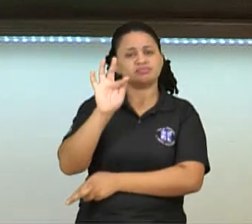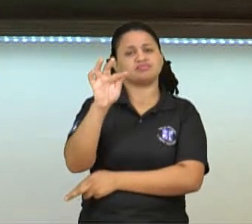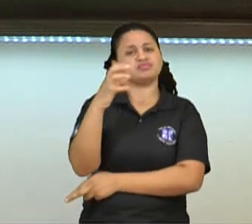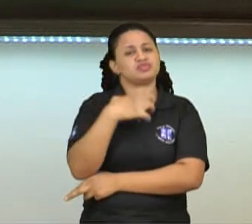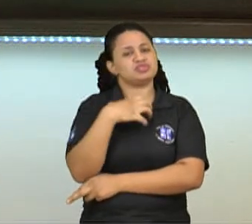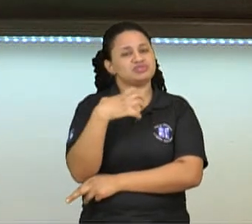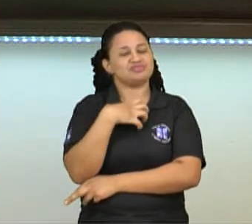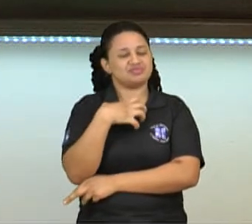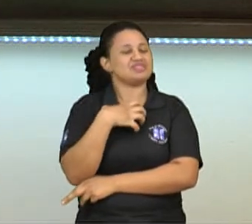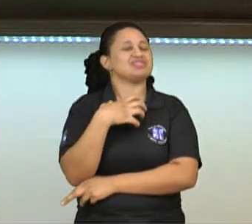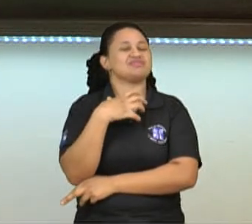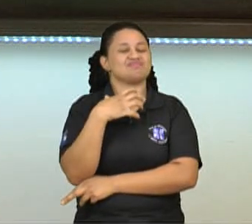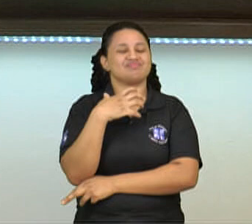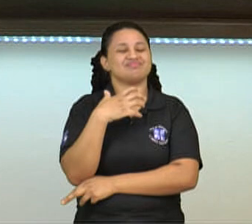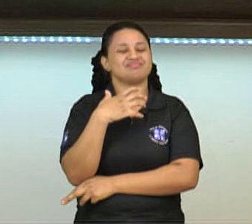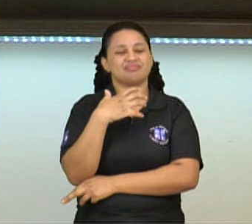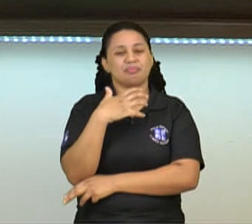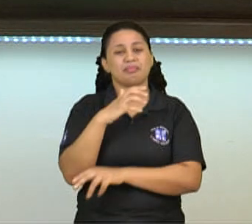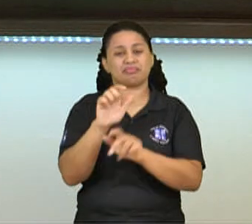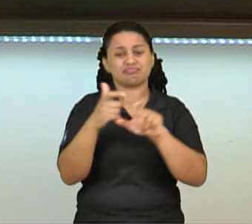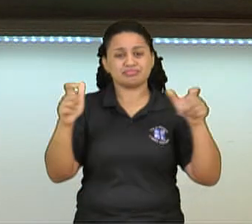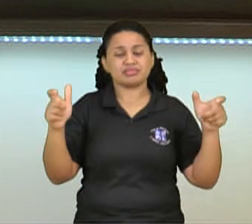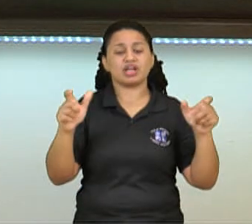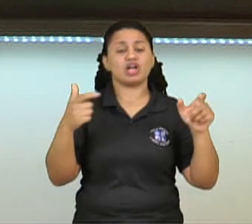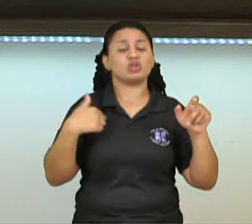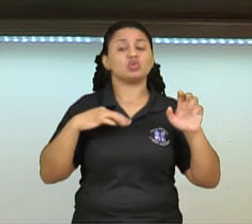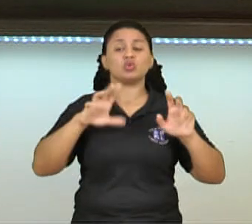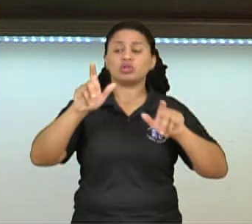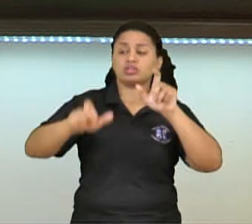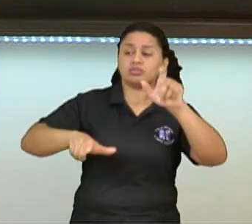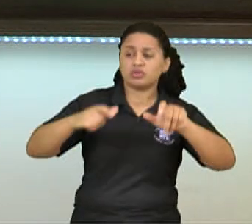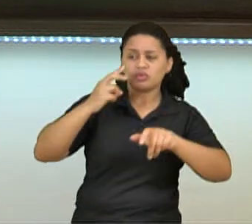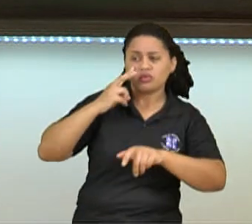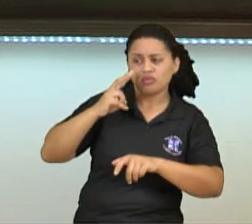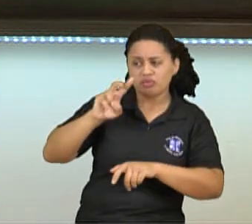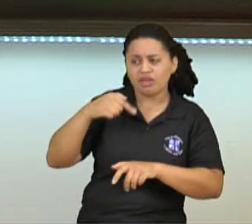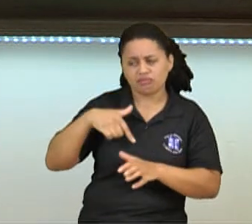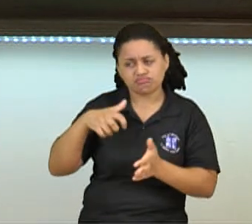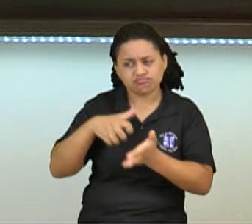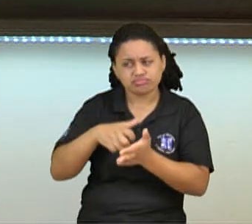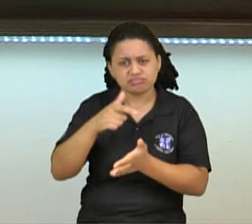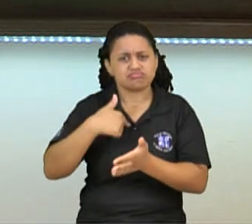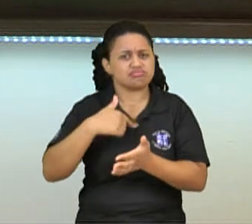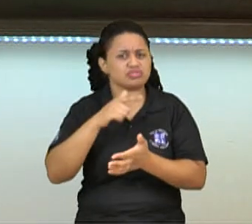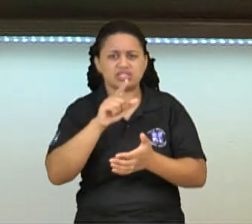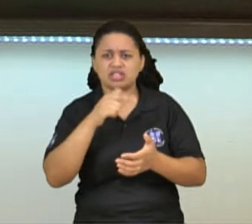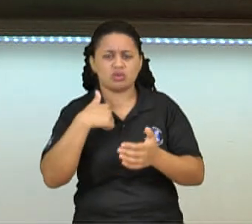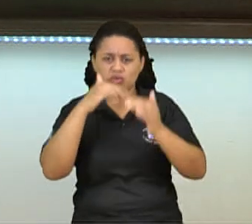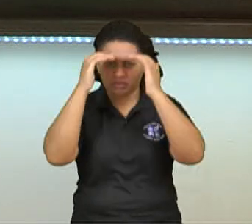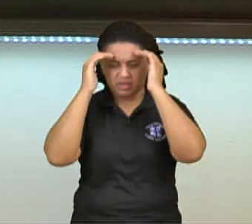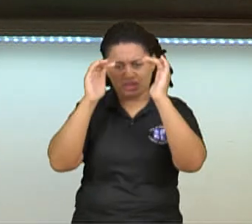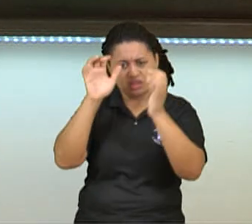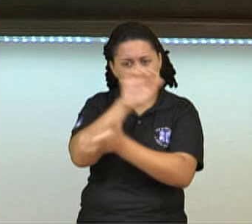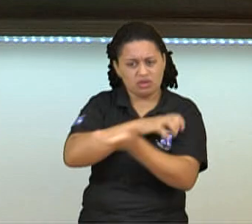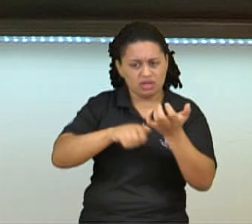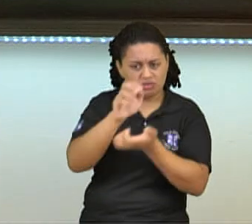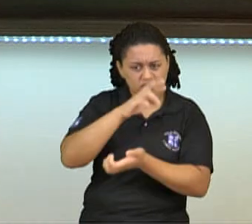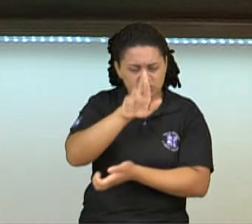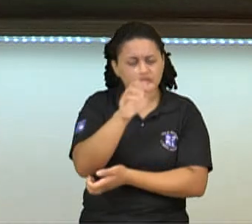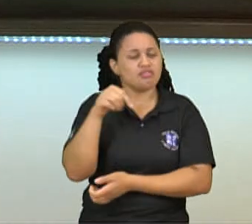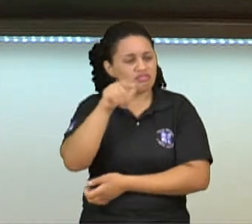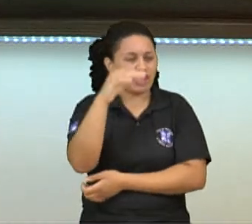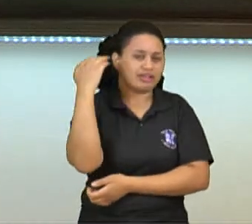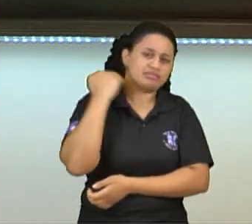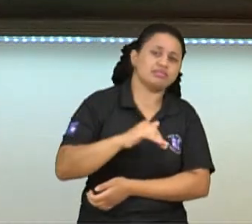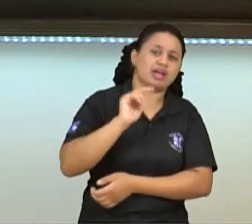maneira muito grande. Todos os que vão ser vistos como condenados que traíram a Revolução serão guilhotinados.